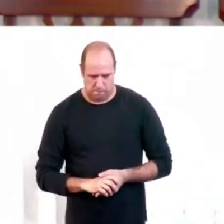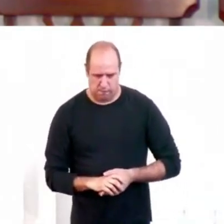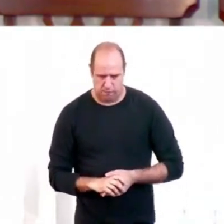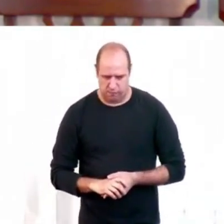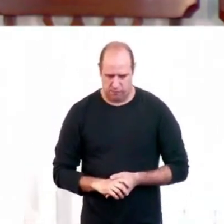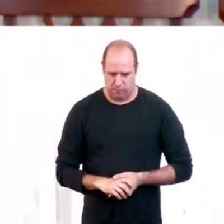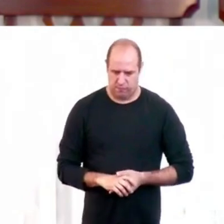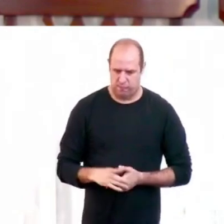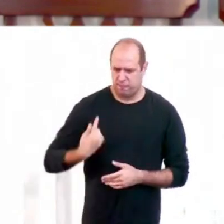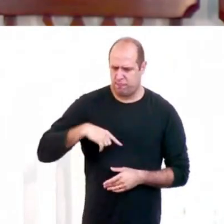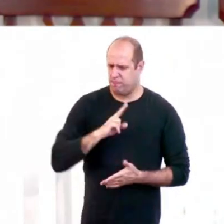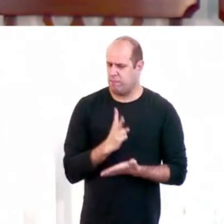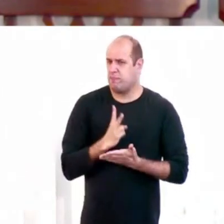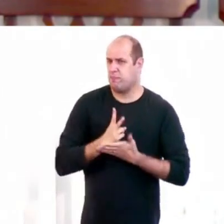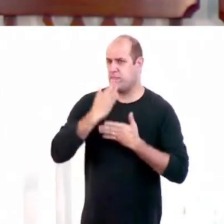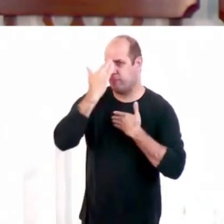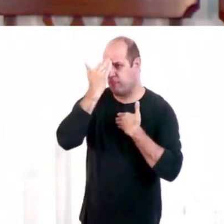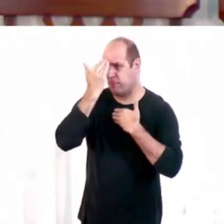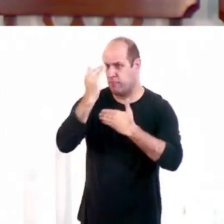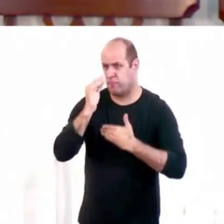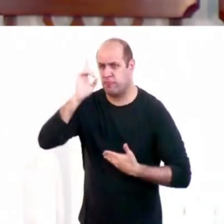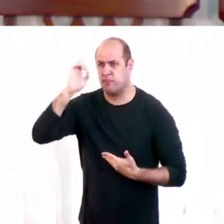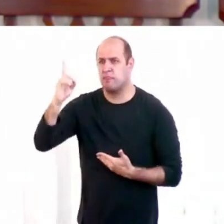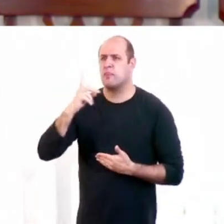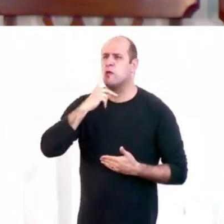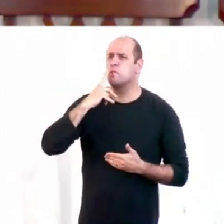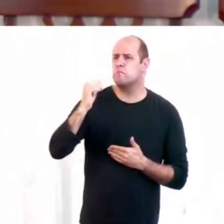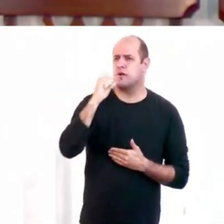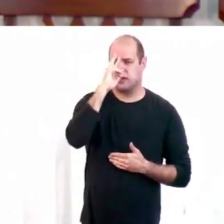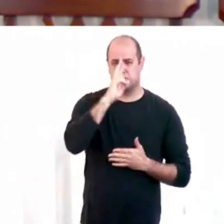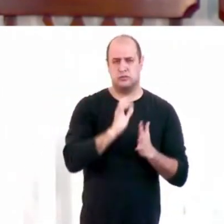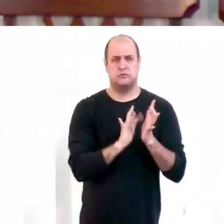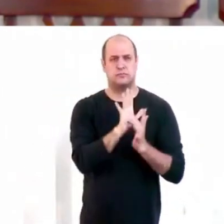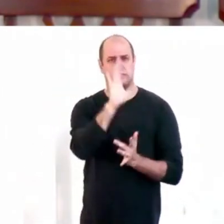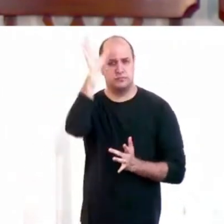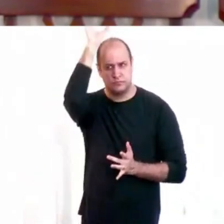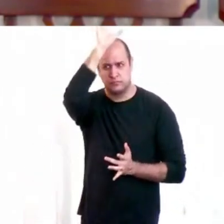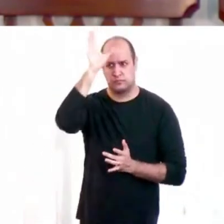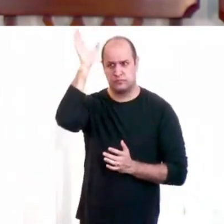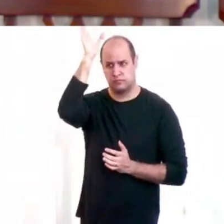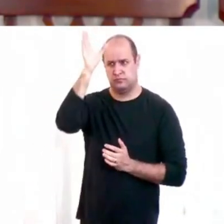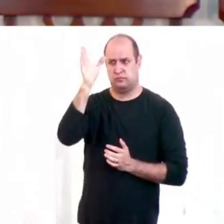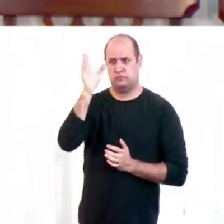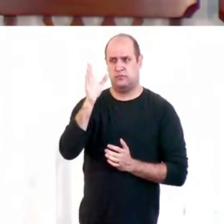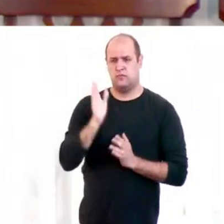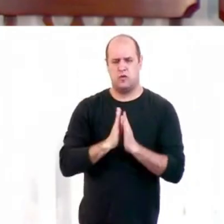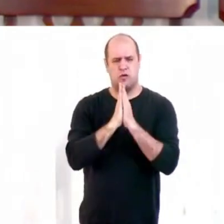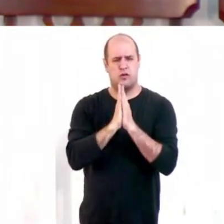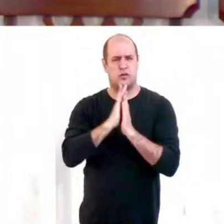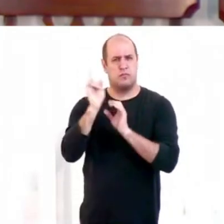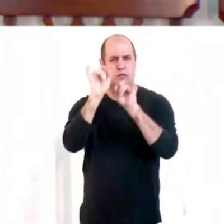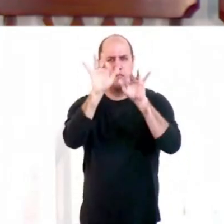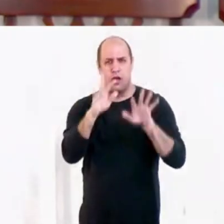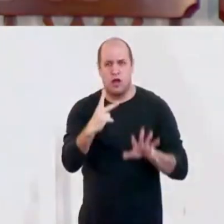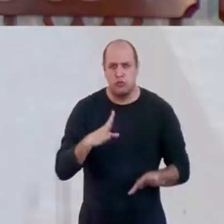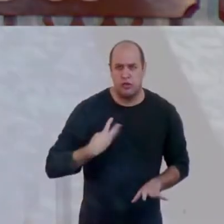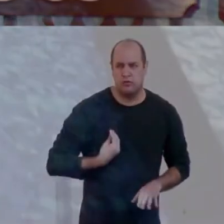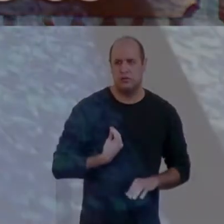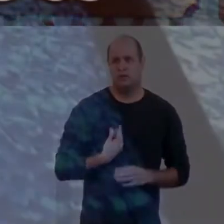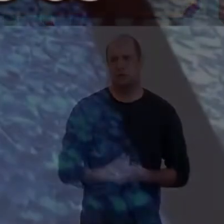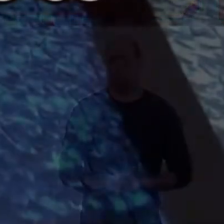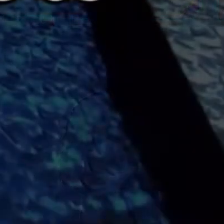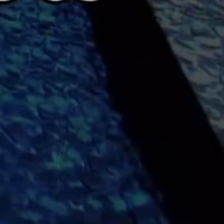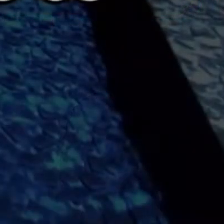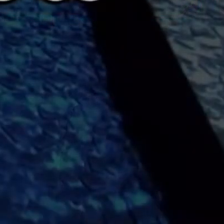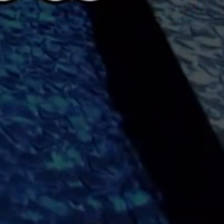Damos sempre graças a Deus, Pai de nosso Senhor Jesus Cristo, quando oramos por vós, desde que ouvimos